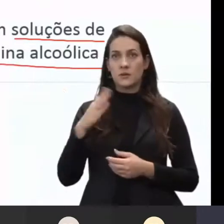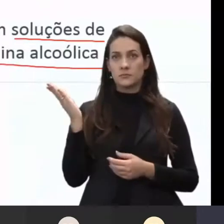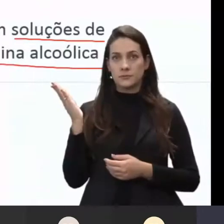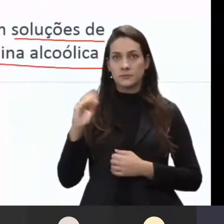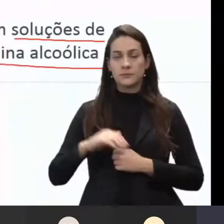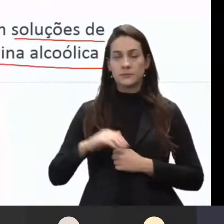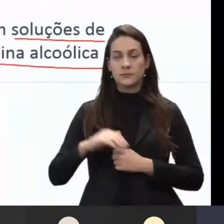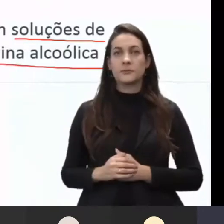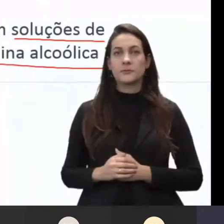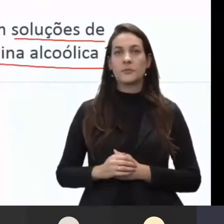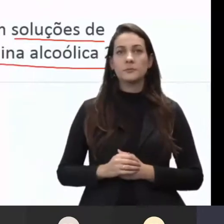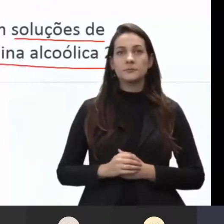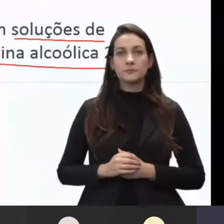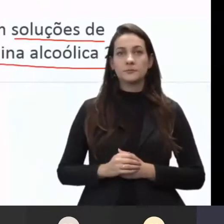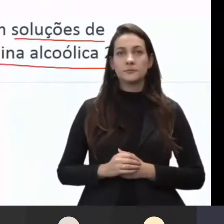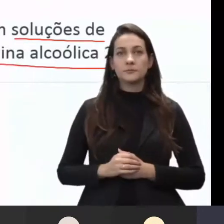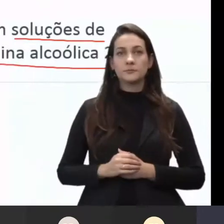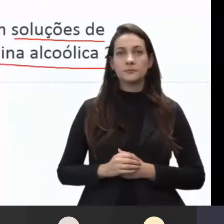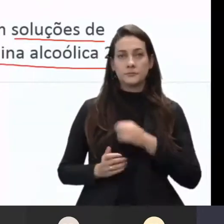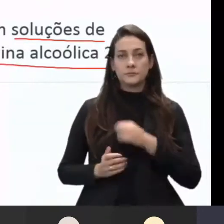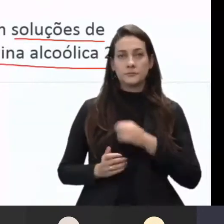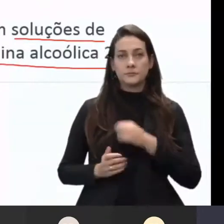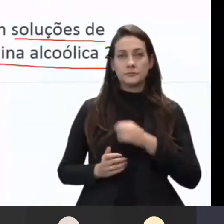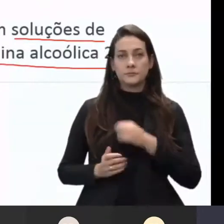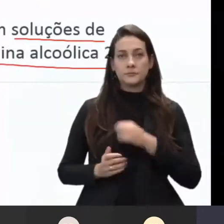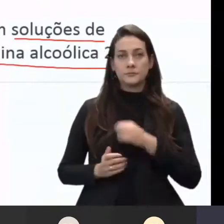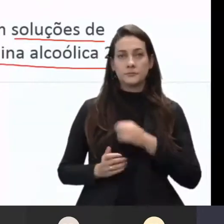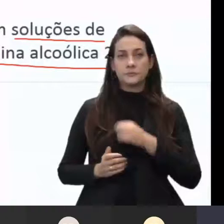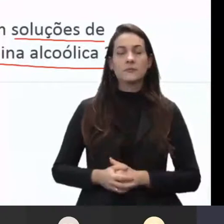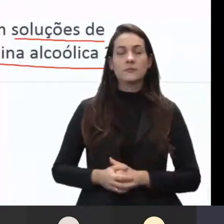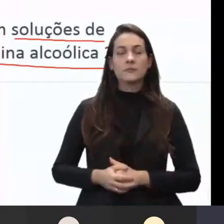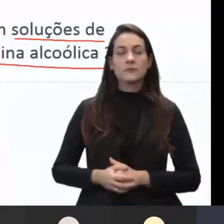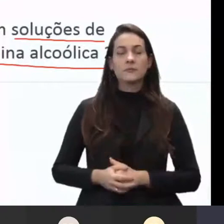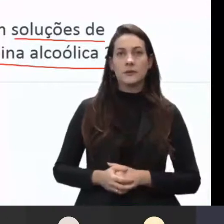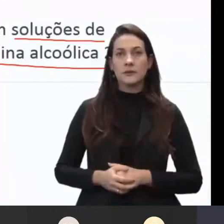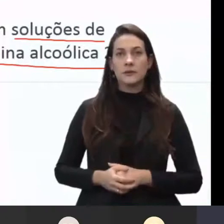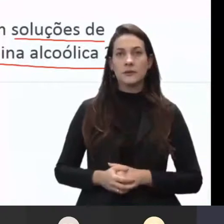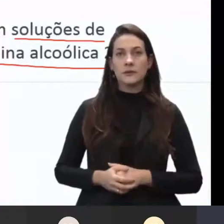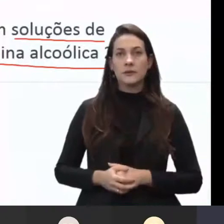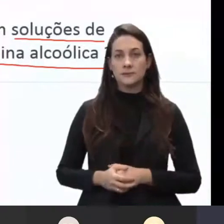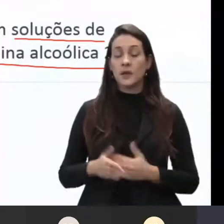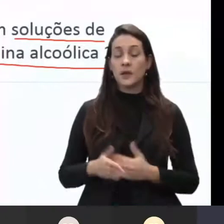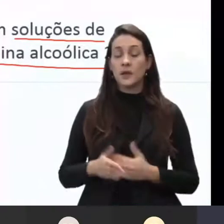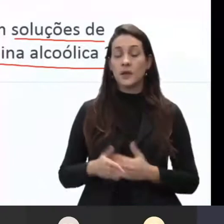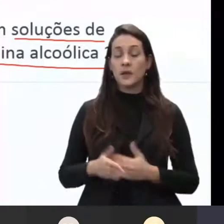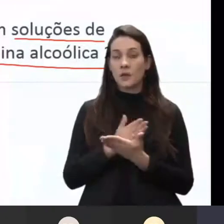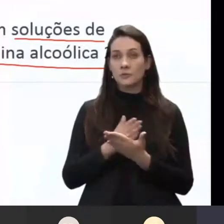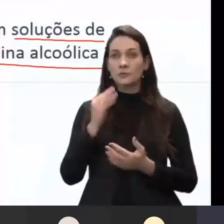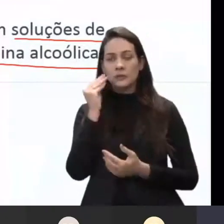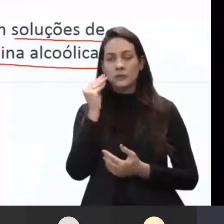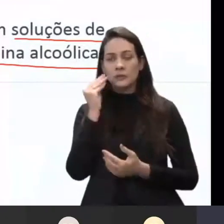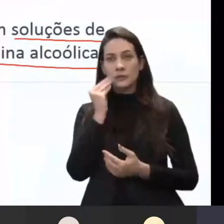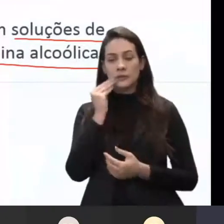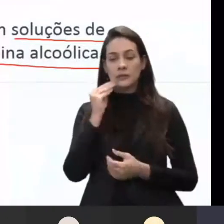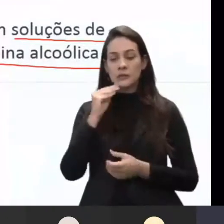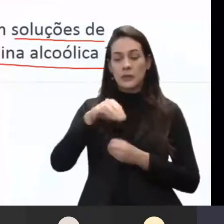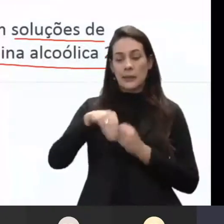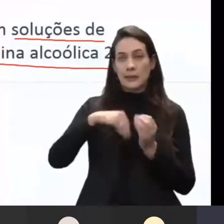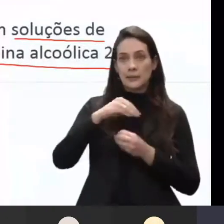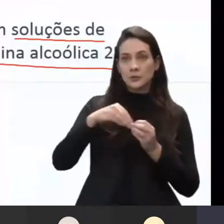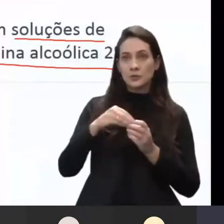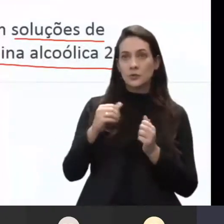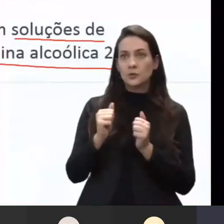a 2% e detergente. No caso da clorexidina alcoólica, a gente vai alterar para uma